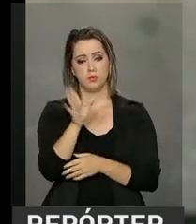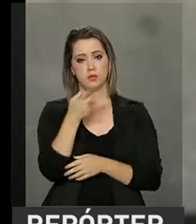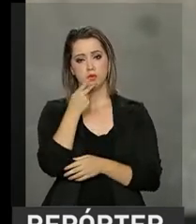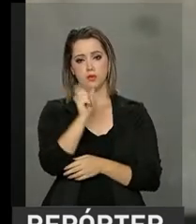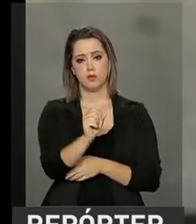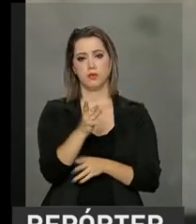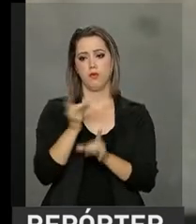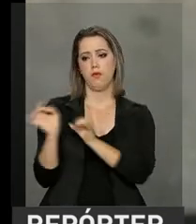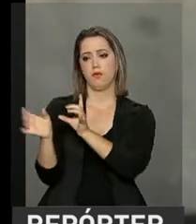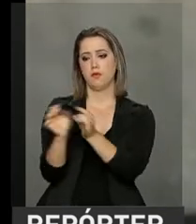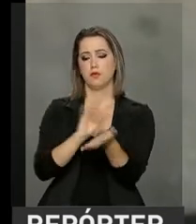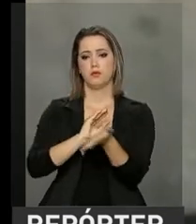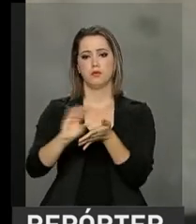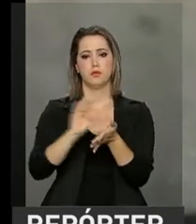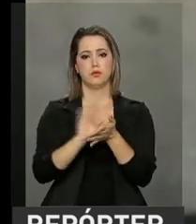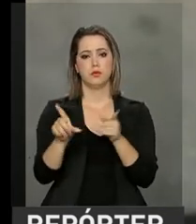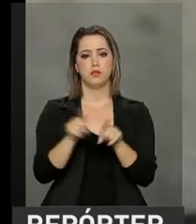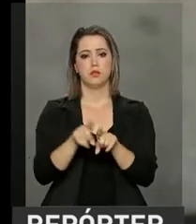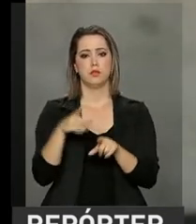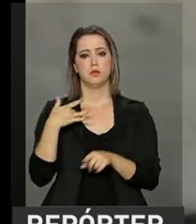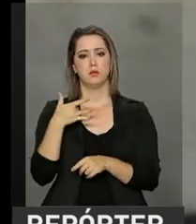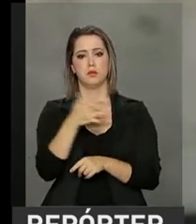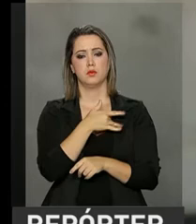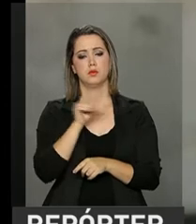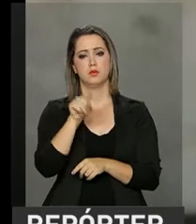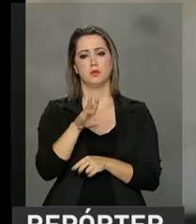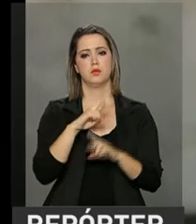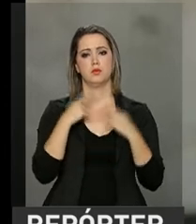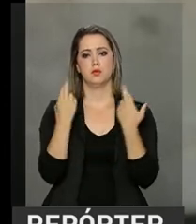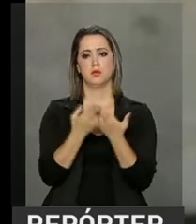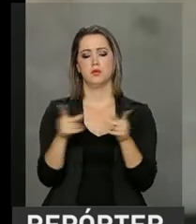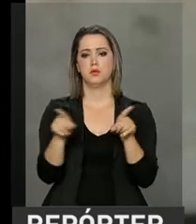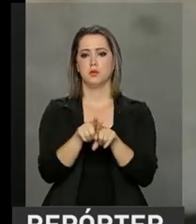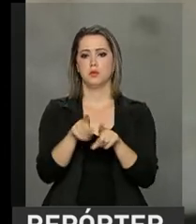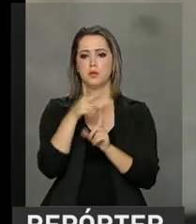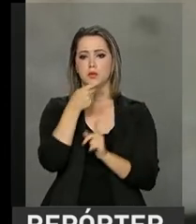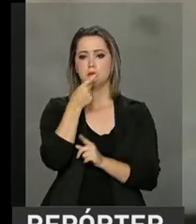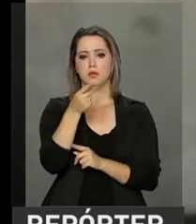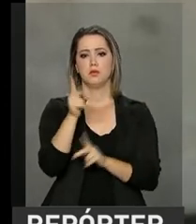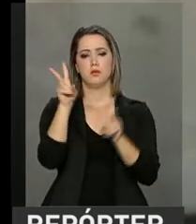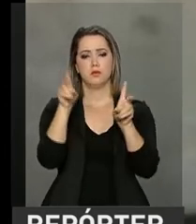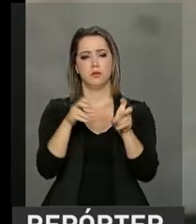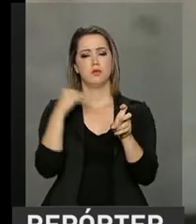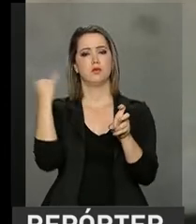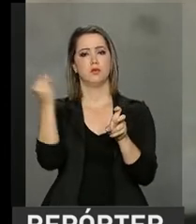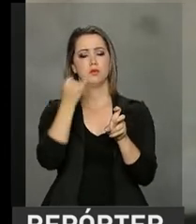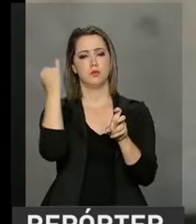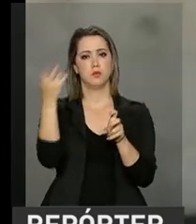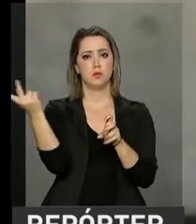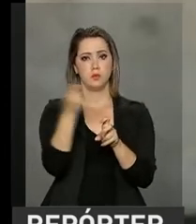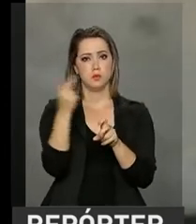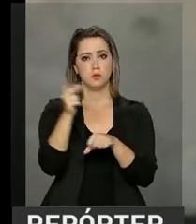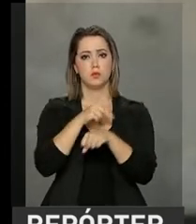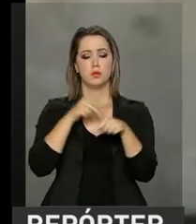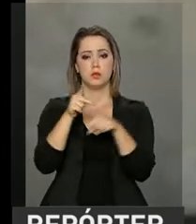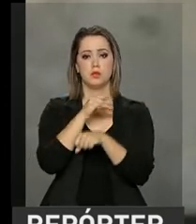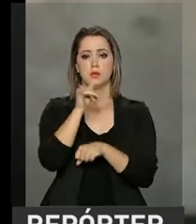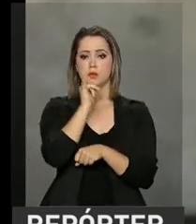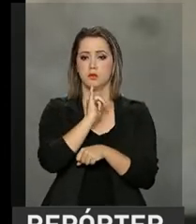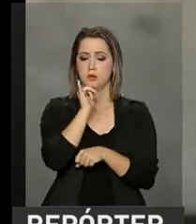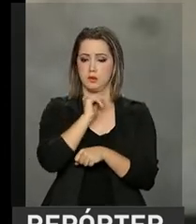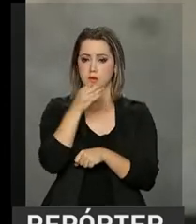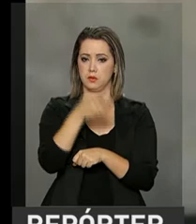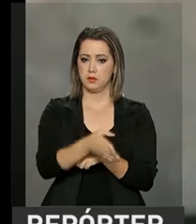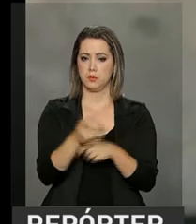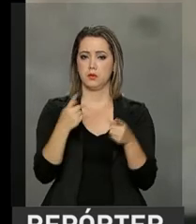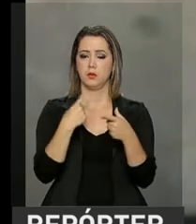mencionou, comércio, investimentos e também saúde. E nessa reunião eles também trataram de assuntos que são muito importantes para os dois países, como, por exemplo, a